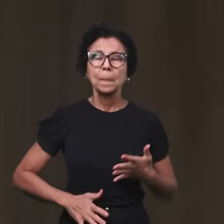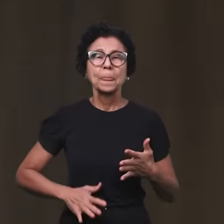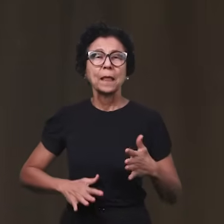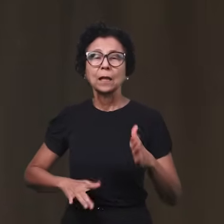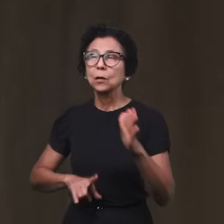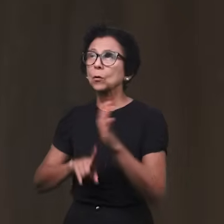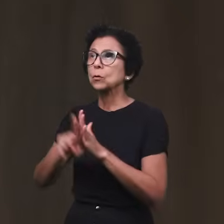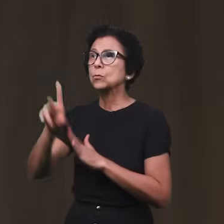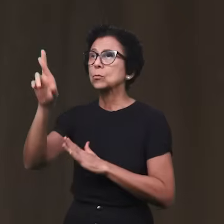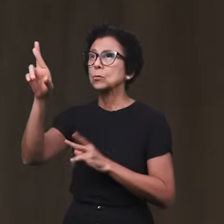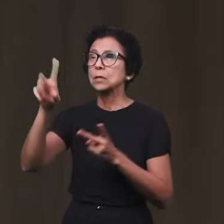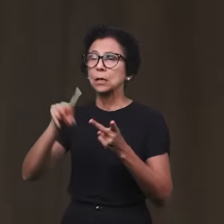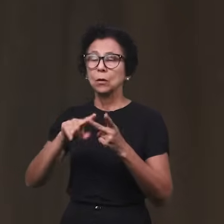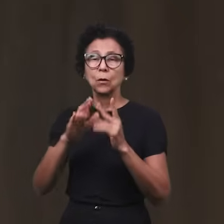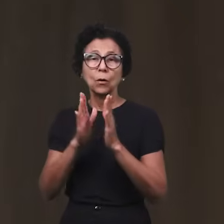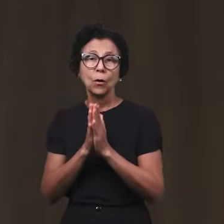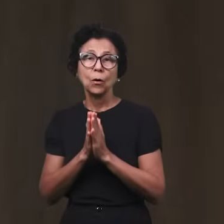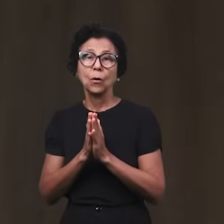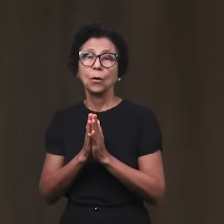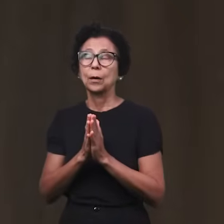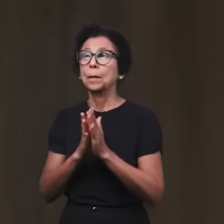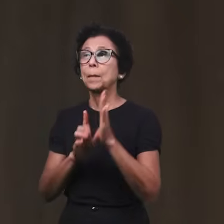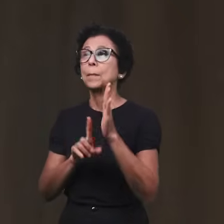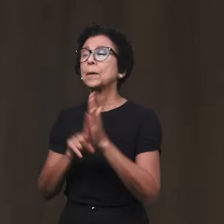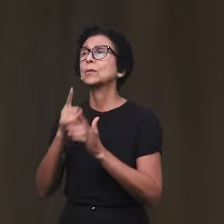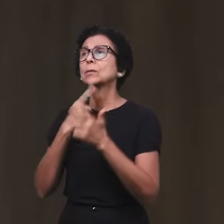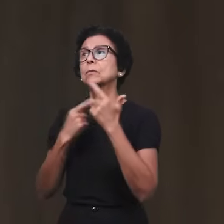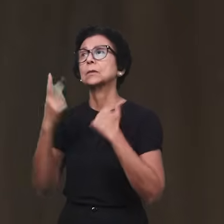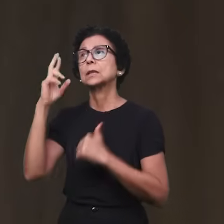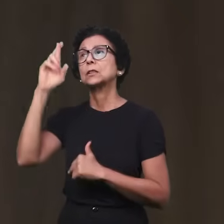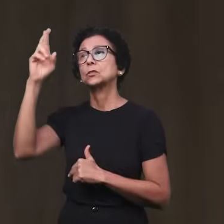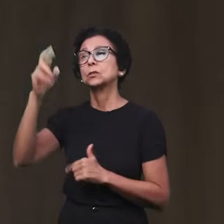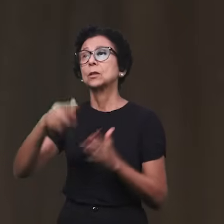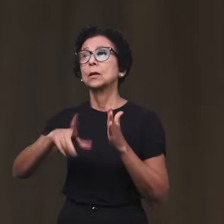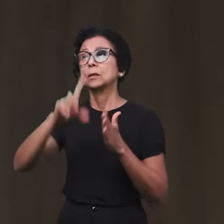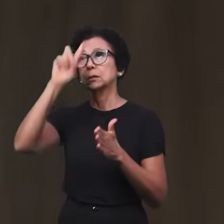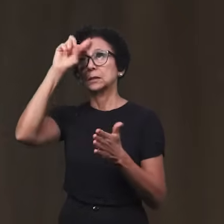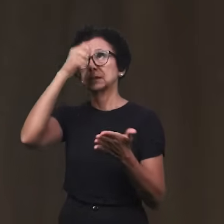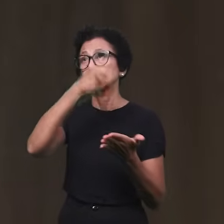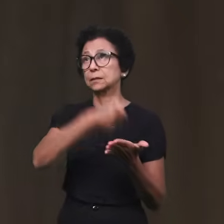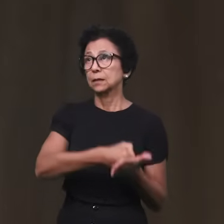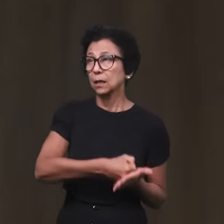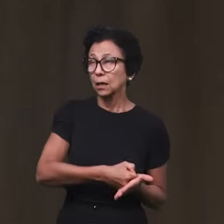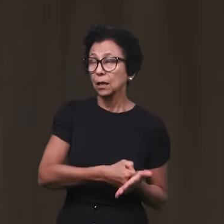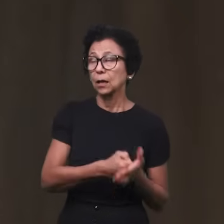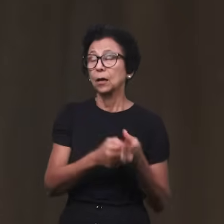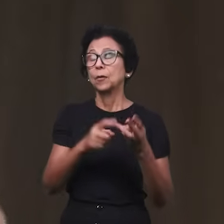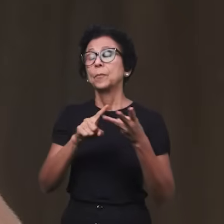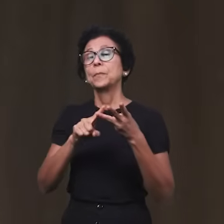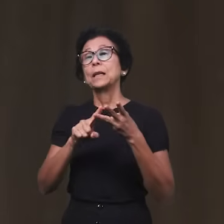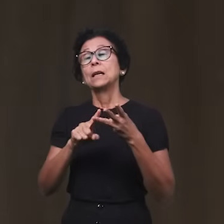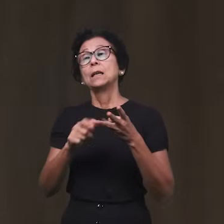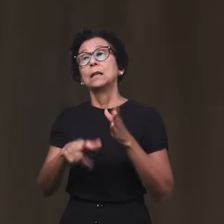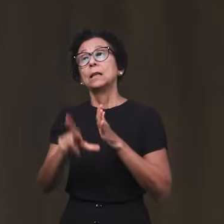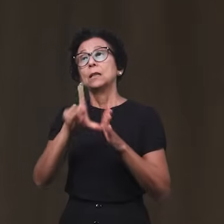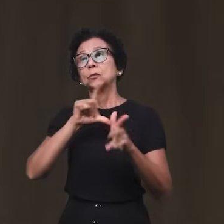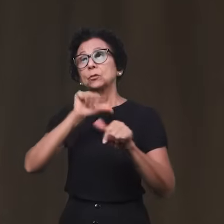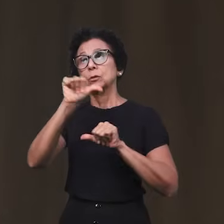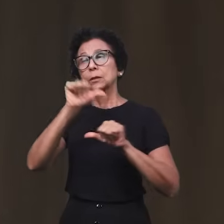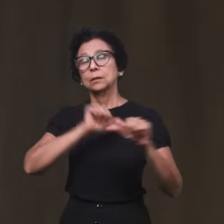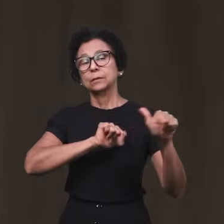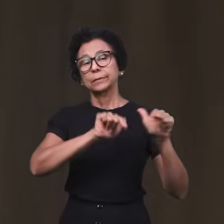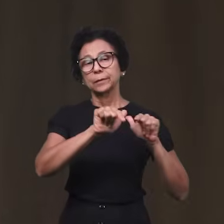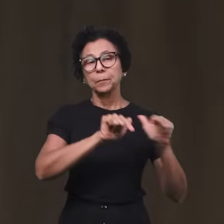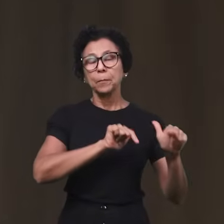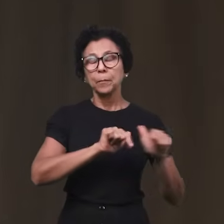consulta o Senhor, ela ora, ela busca a vontade de Deus antes de tomar as decisões dentro do lar, antes de trocar de